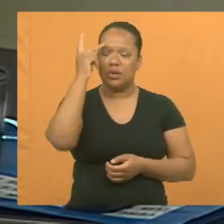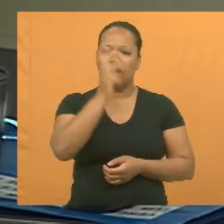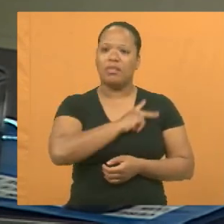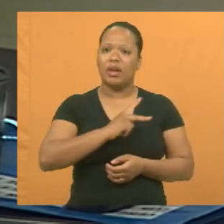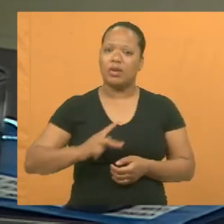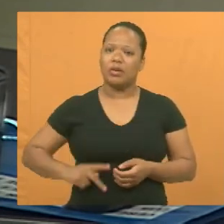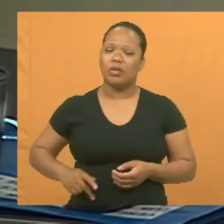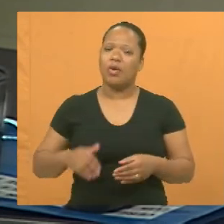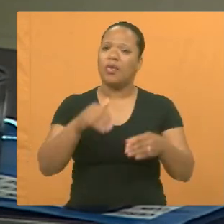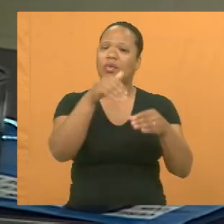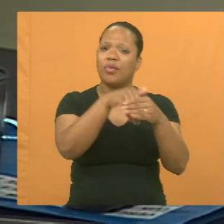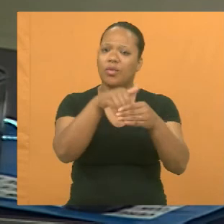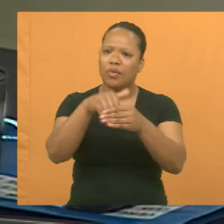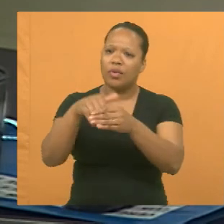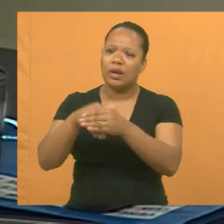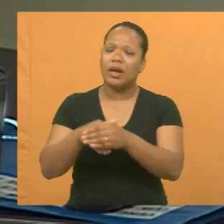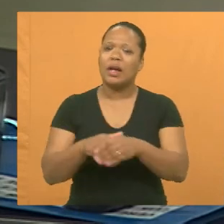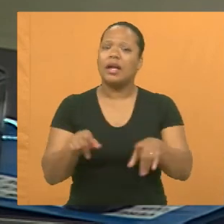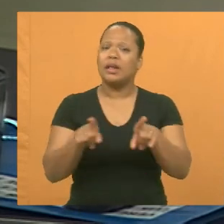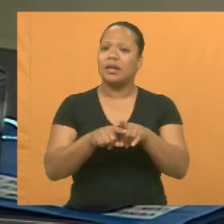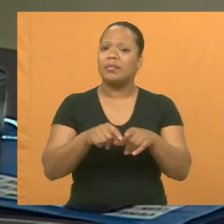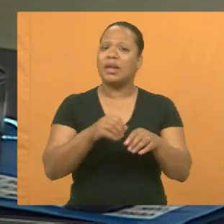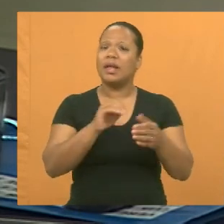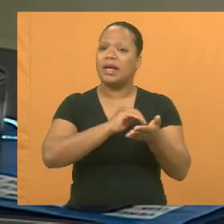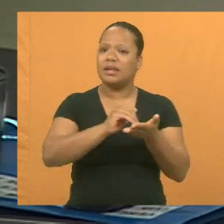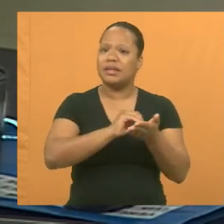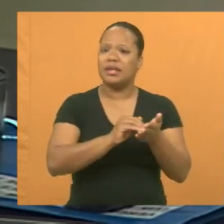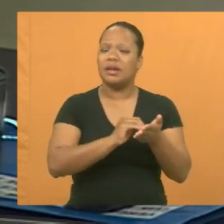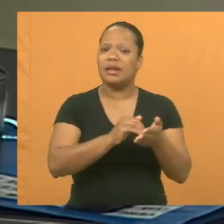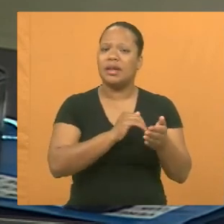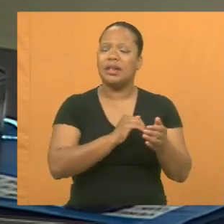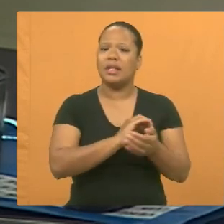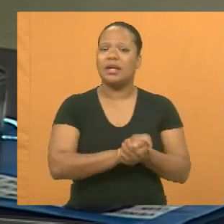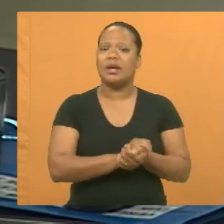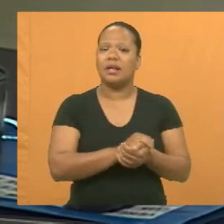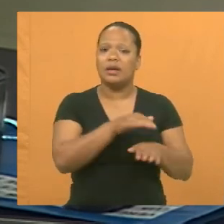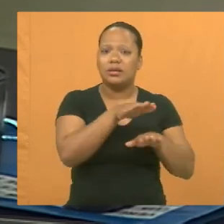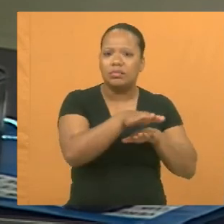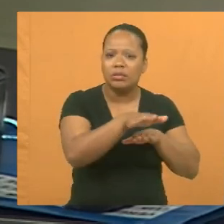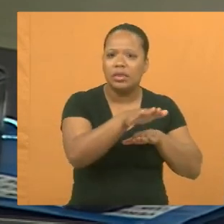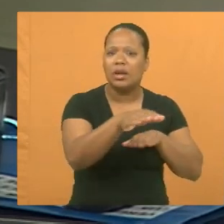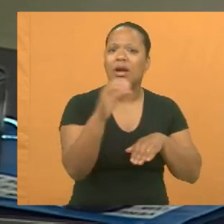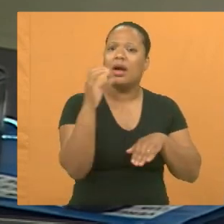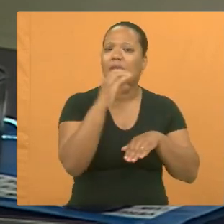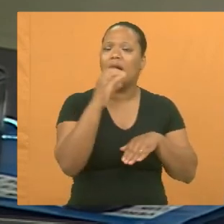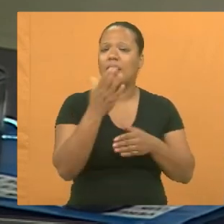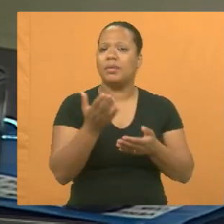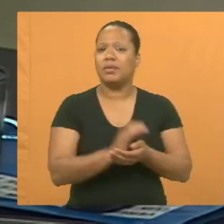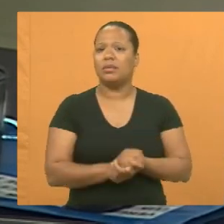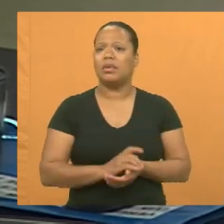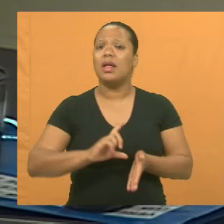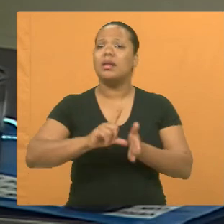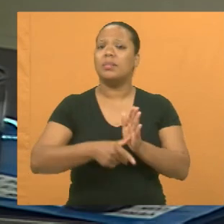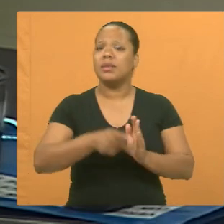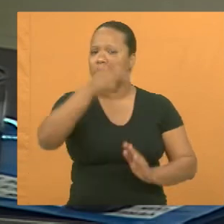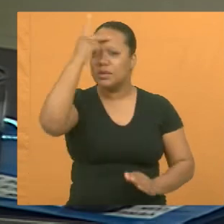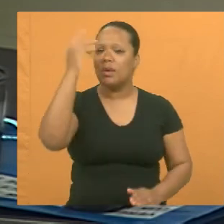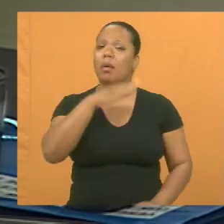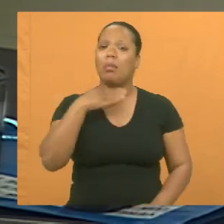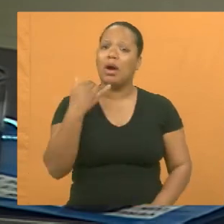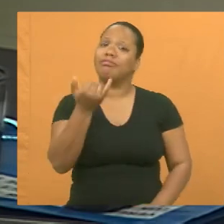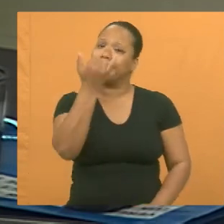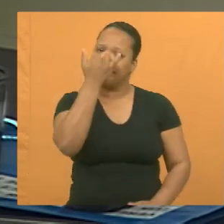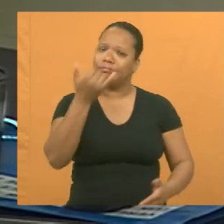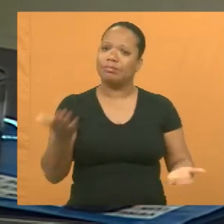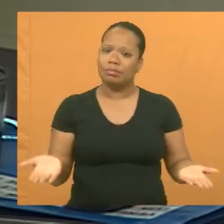favorável e a mobilidade urbana que toma providência quanto mais rápido antes de morrer uma pessoa ali naquele local com